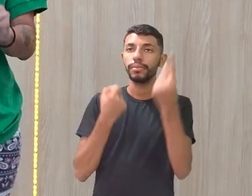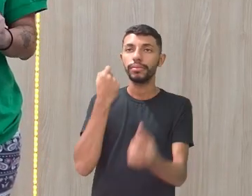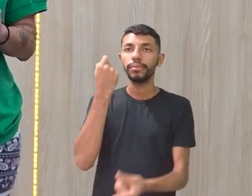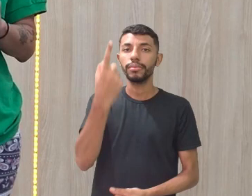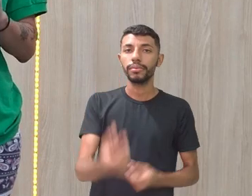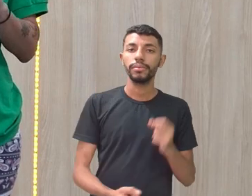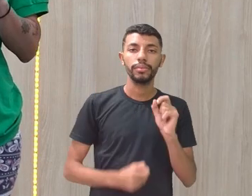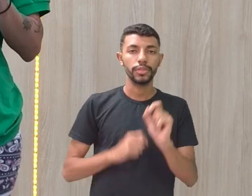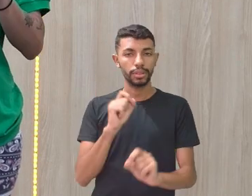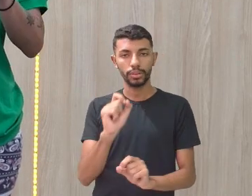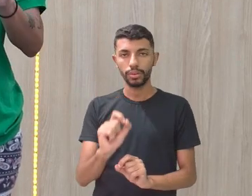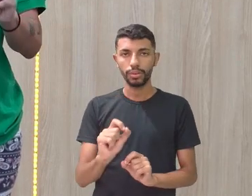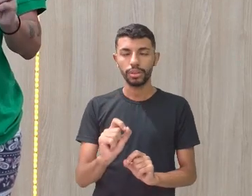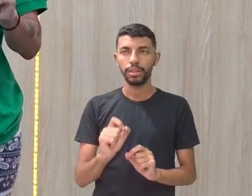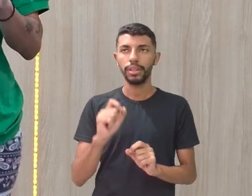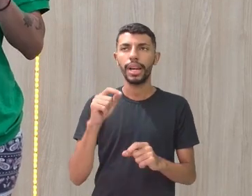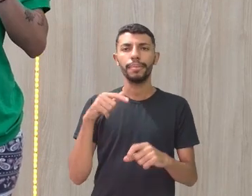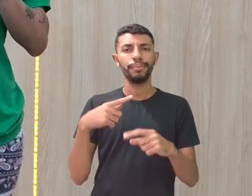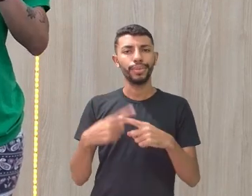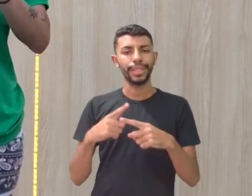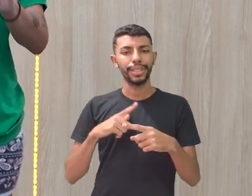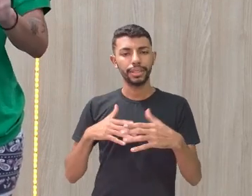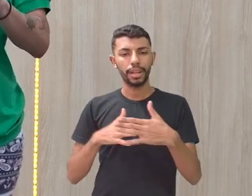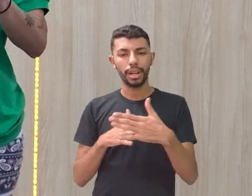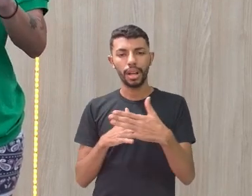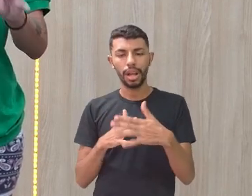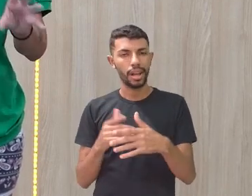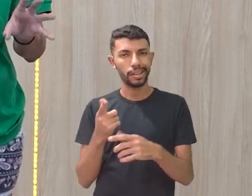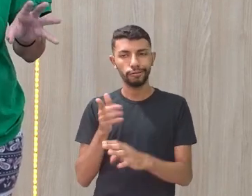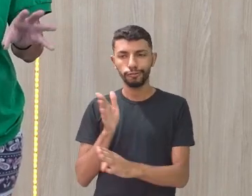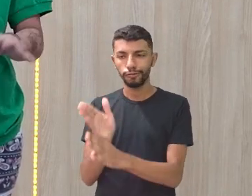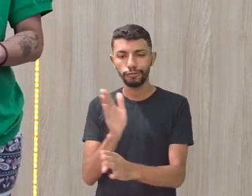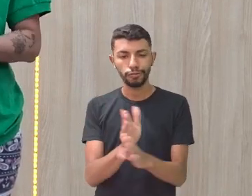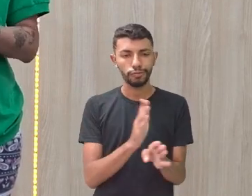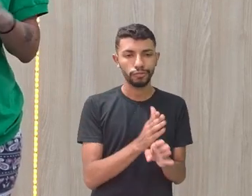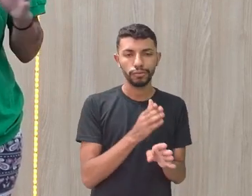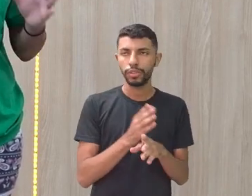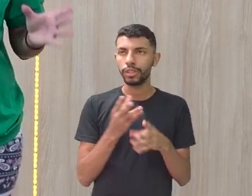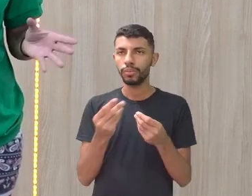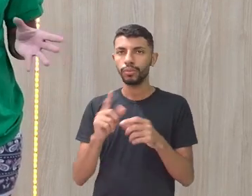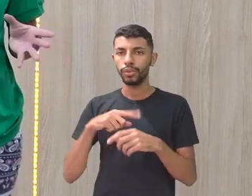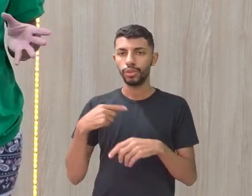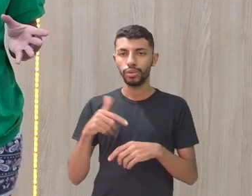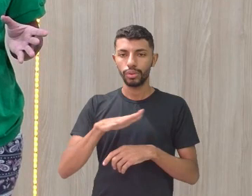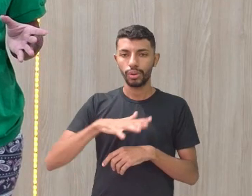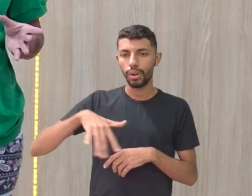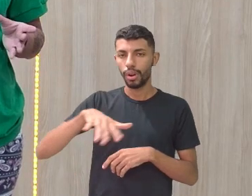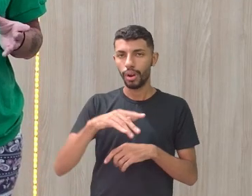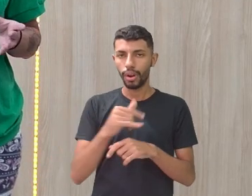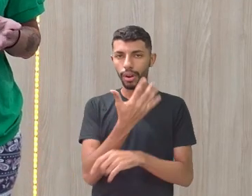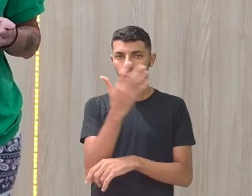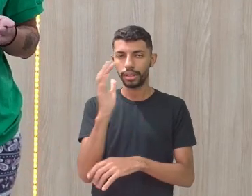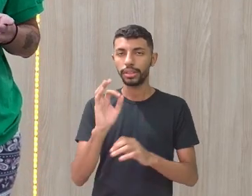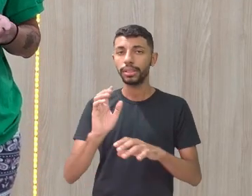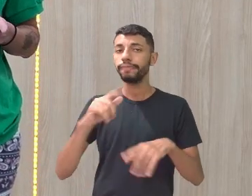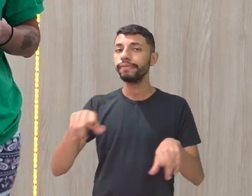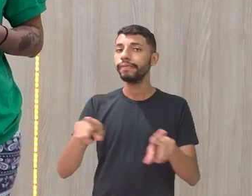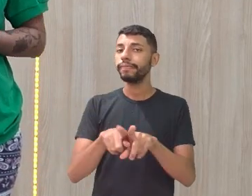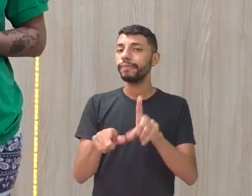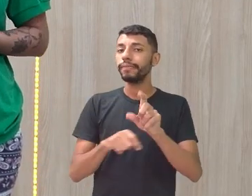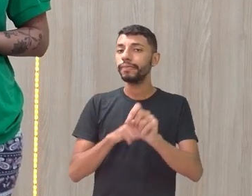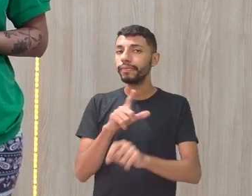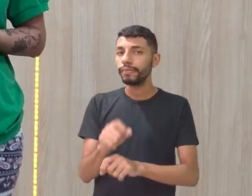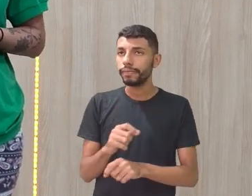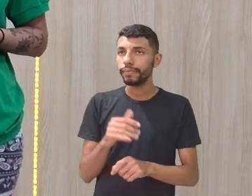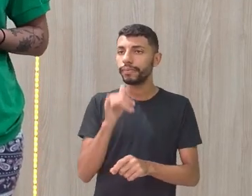vezes, né, por ser limitado, por não encontrar em grande quantidade no nosso meio ambiente, ele é também motivo